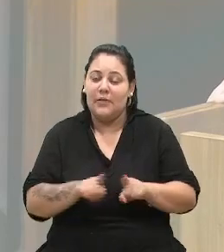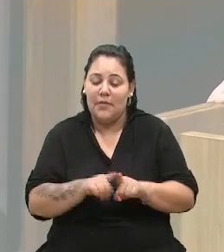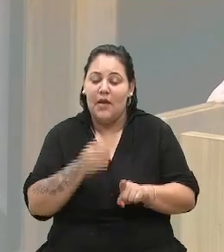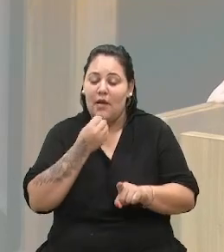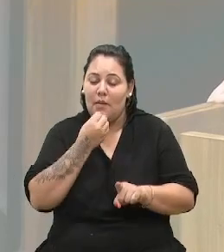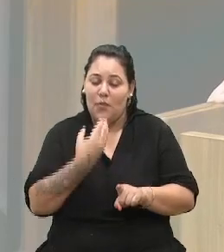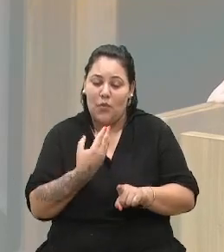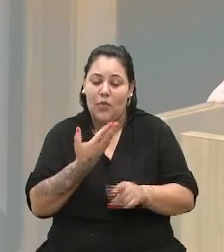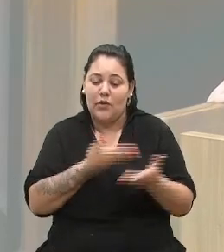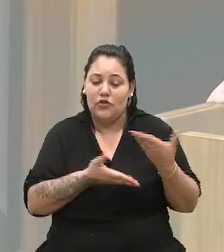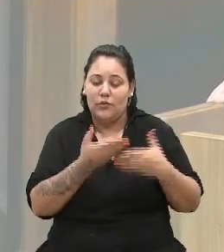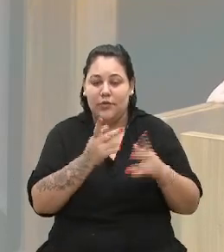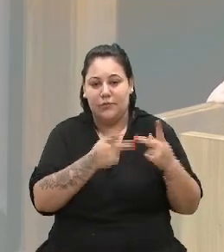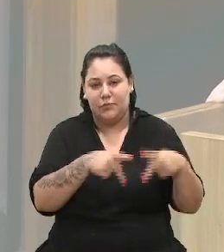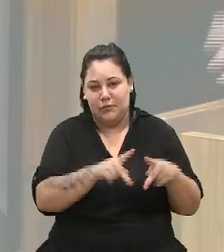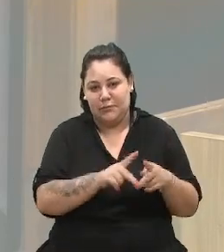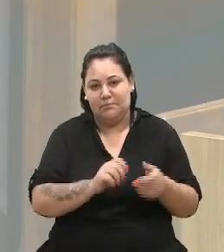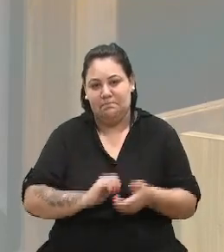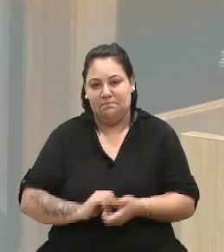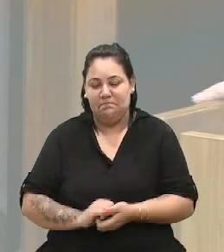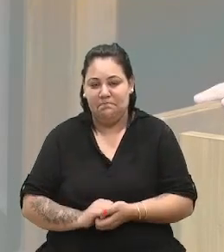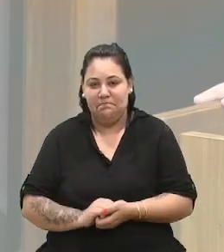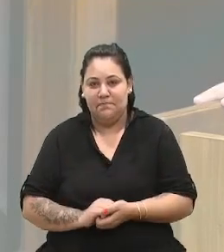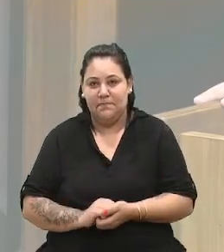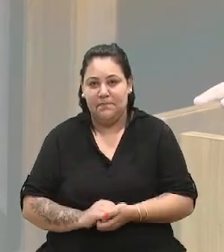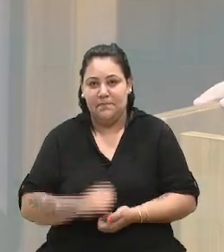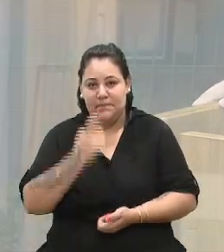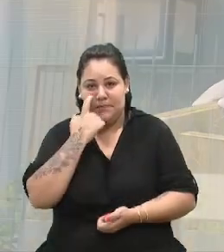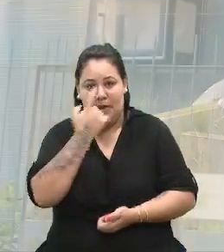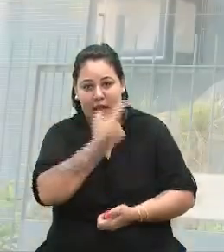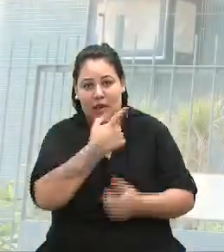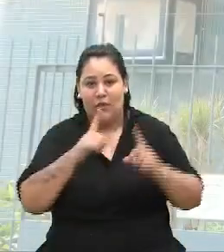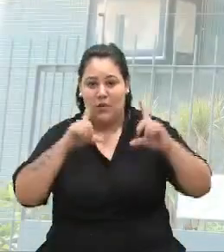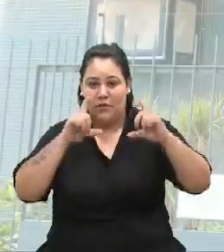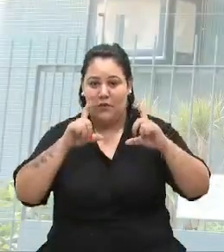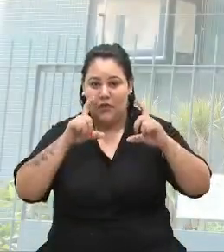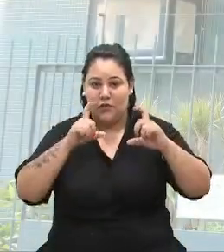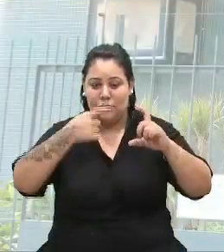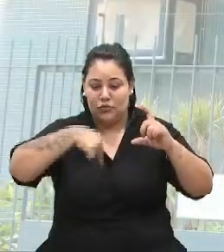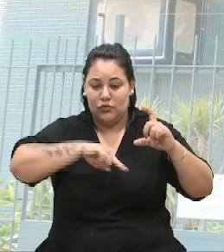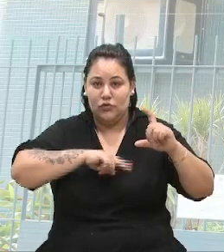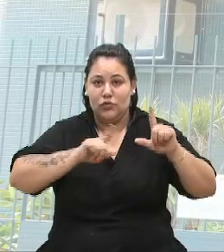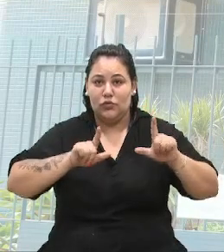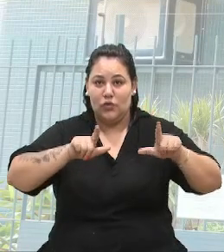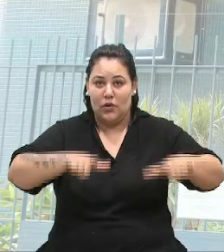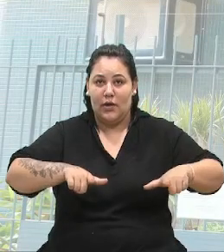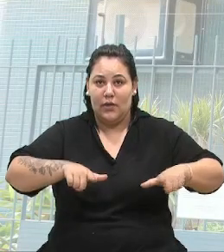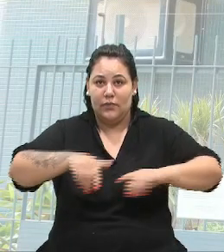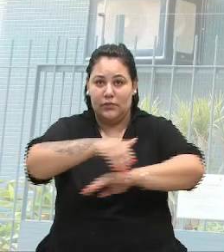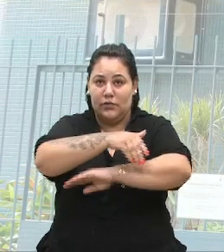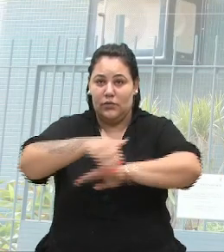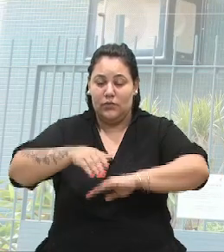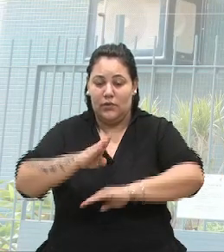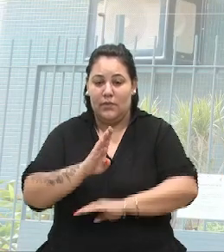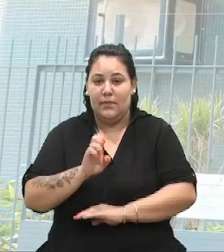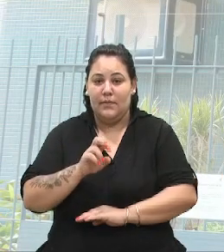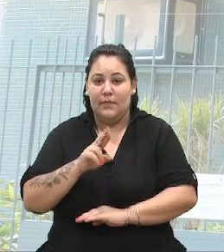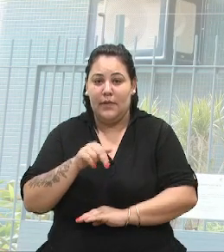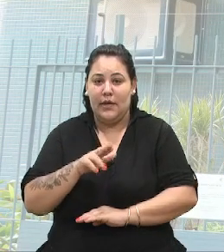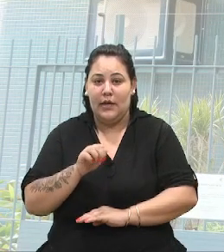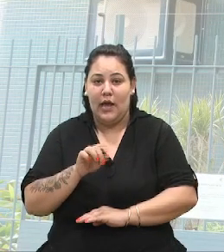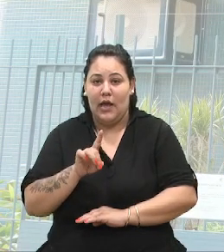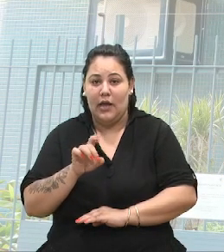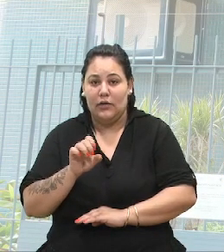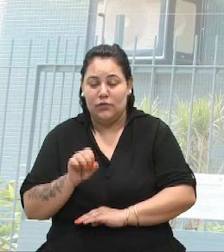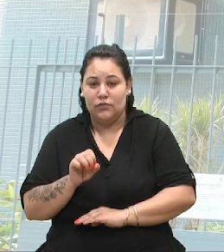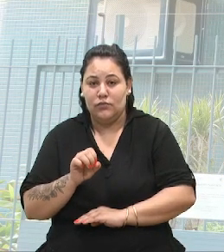população. Próximo. Então, está aqui uma foto da nossa sede, ali na Bernardo Pires 415, no bairro Santana, em